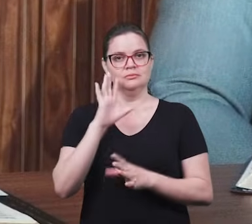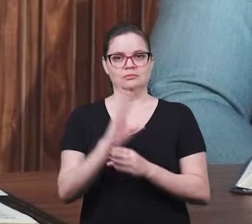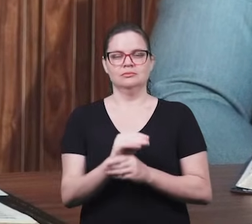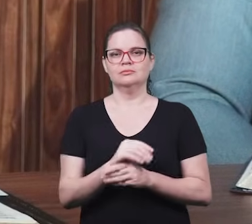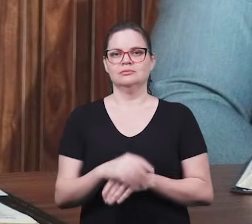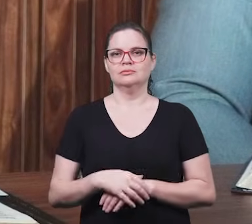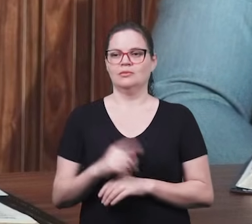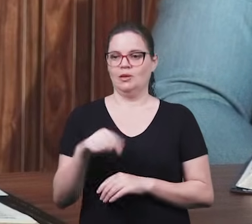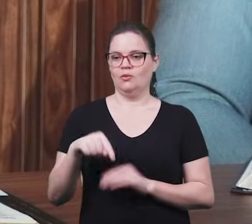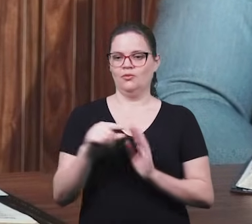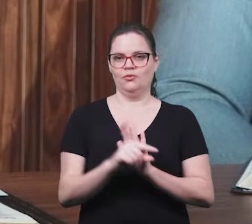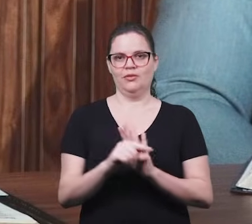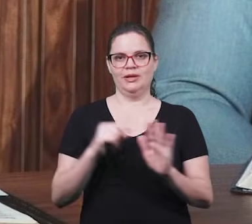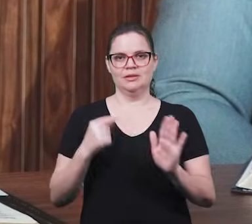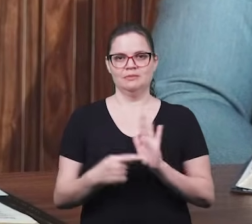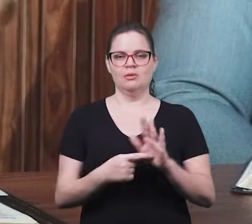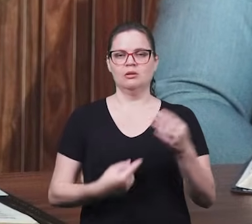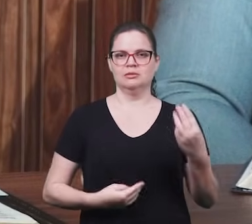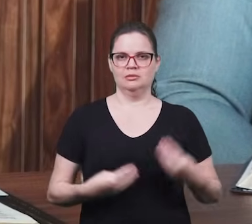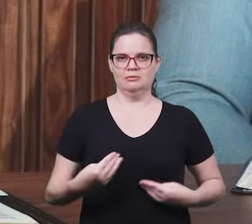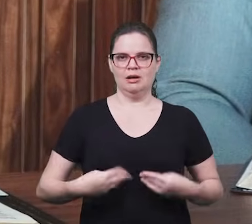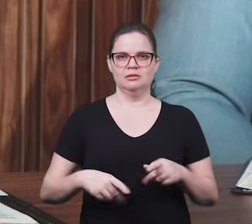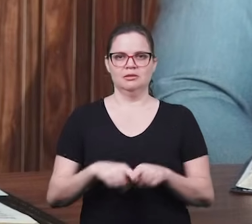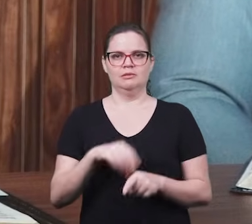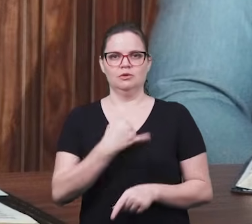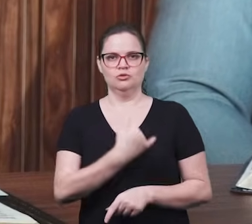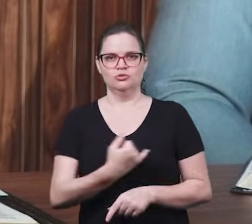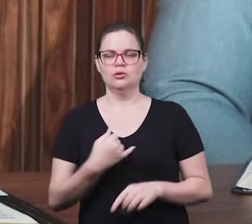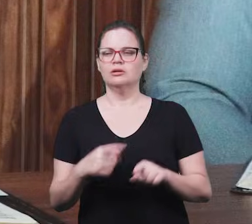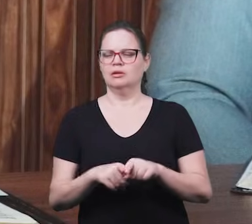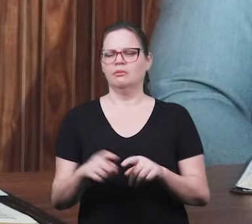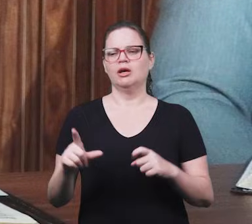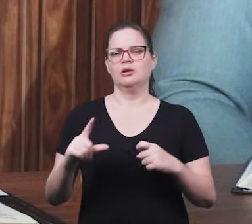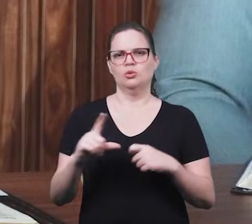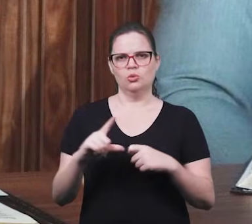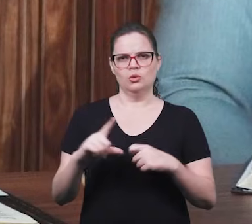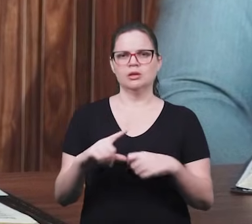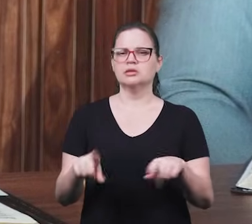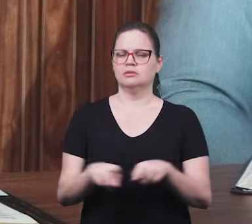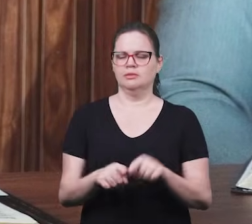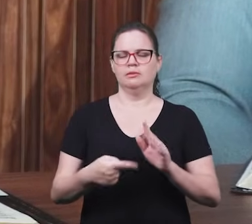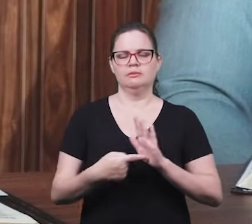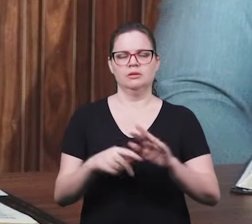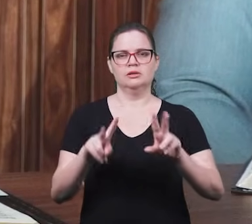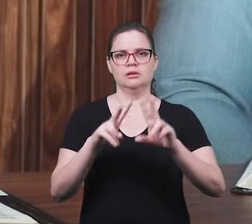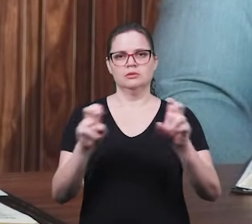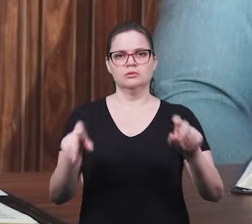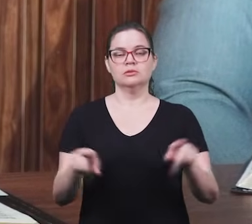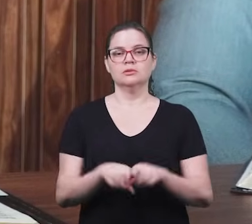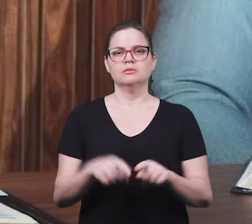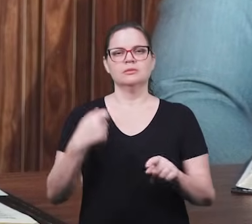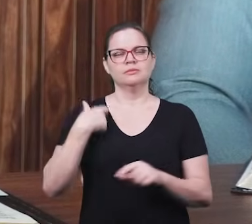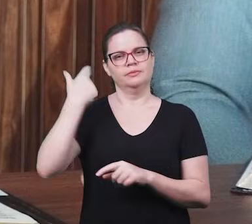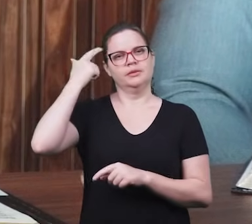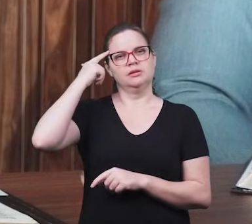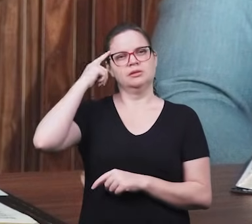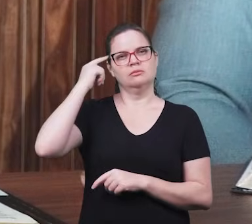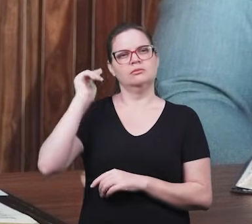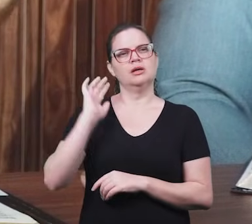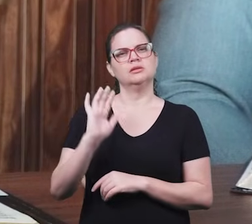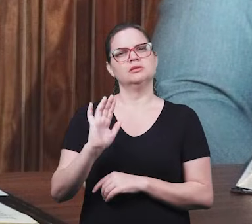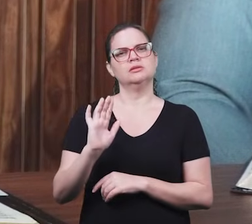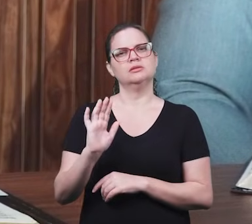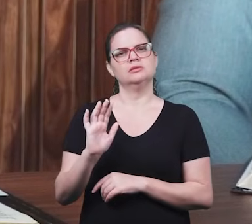para esse versículo, né, de Marcos, de João, Lucas também tem um versículo que fala sobre isso, e até pensar,